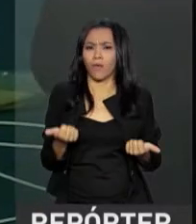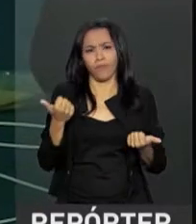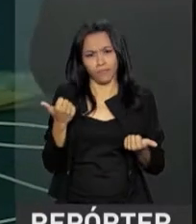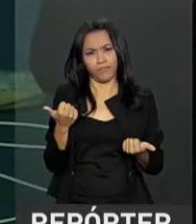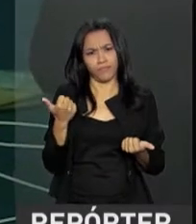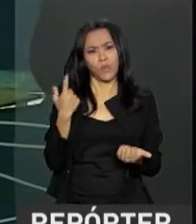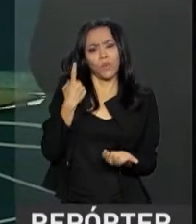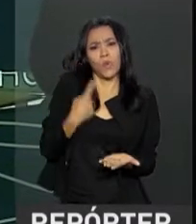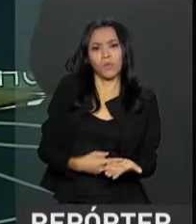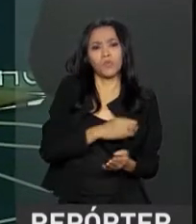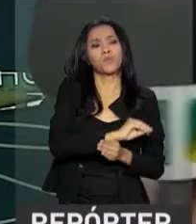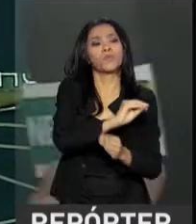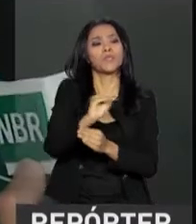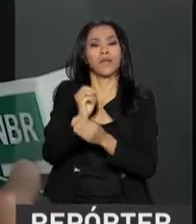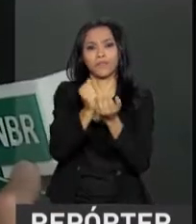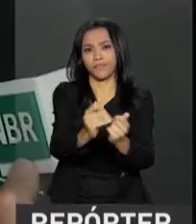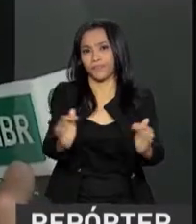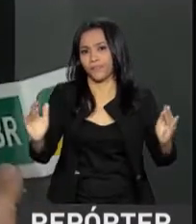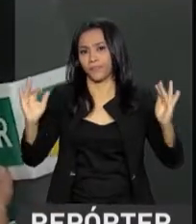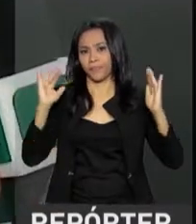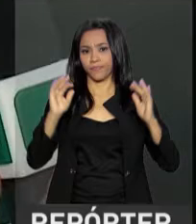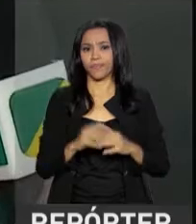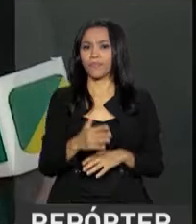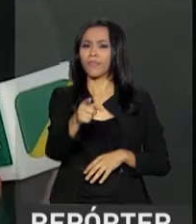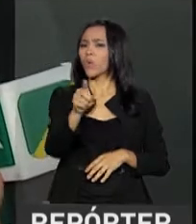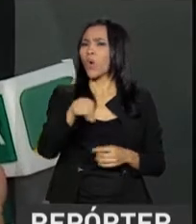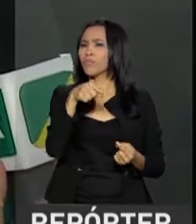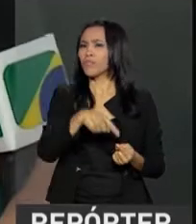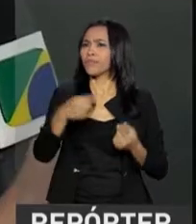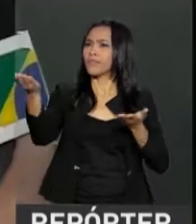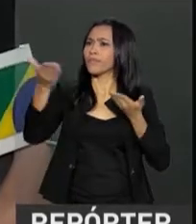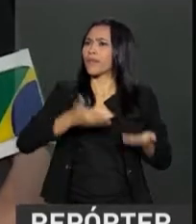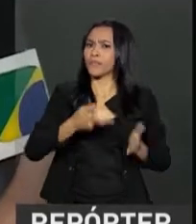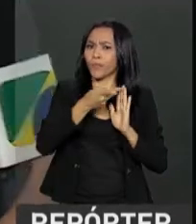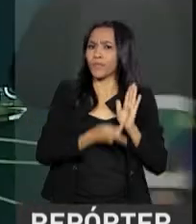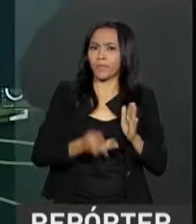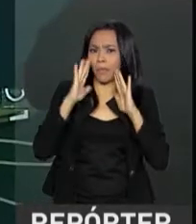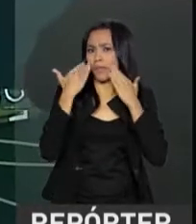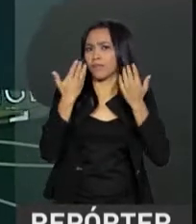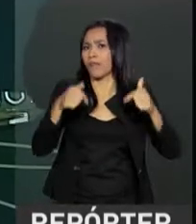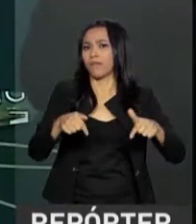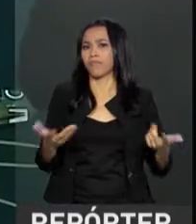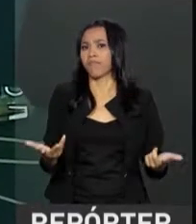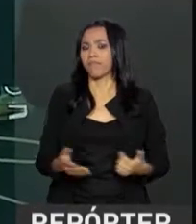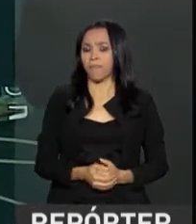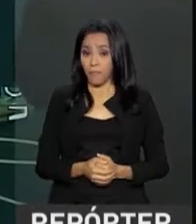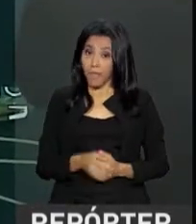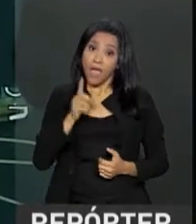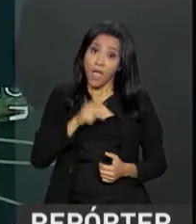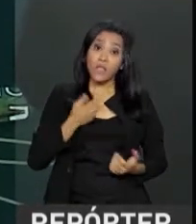desenvolvimento sustentável da região o objetivo de trazer esse projeto o maior fórum sobre águas do mundo é nós podermos